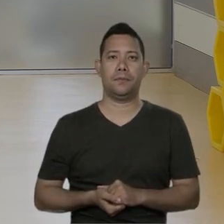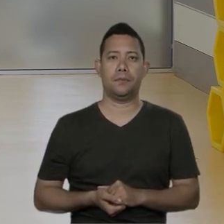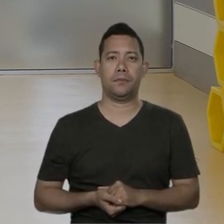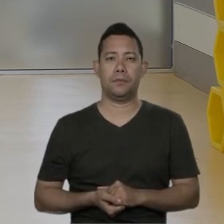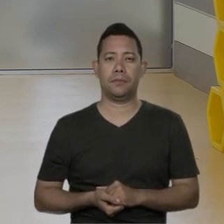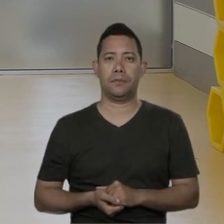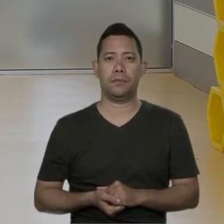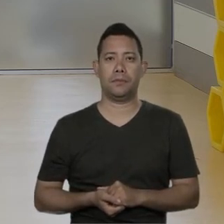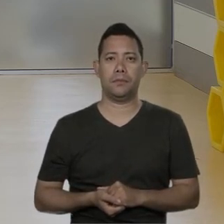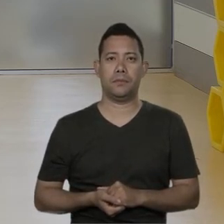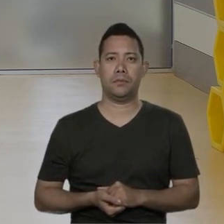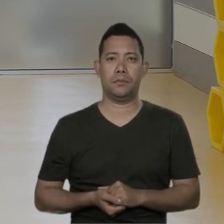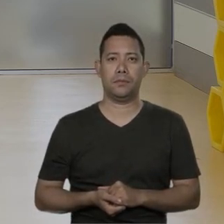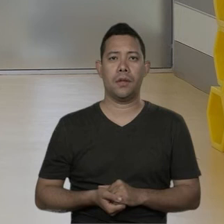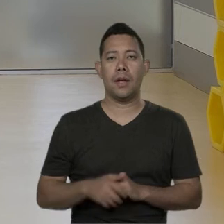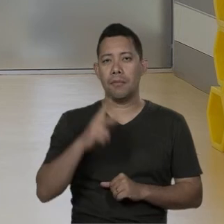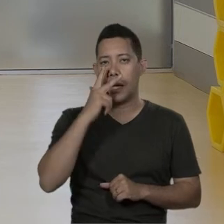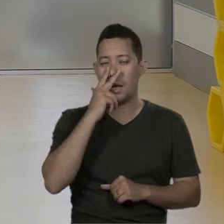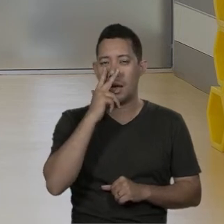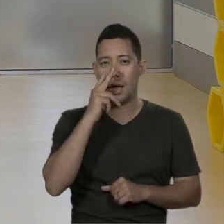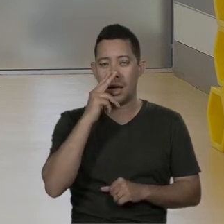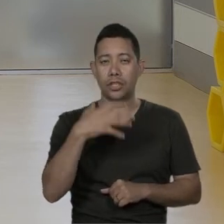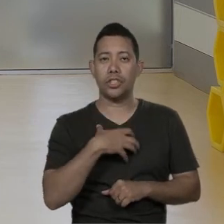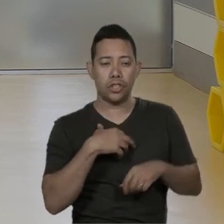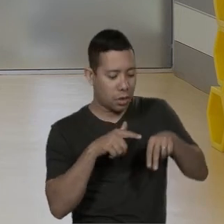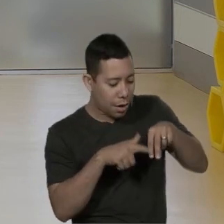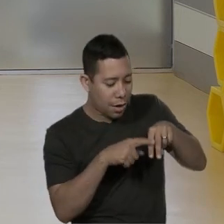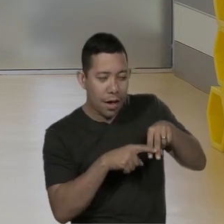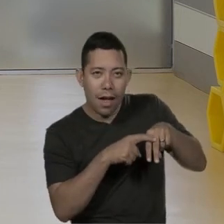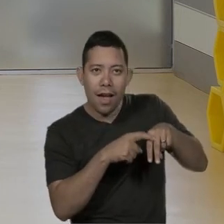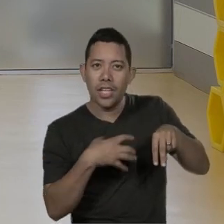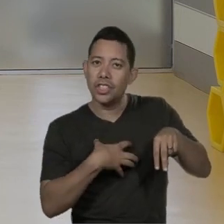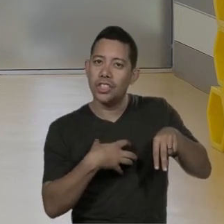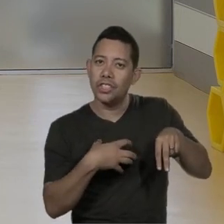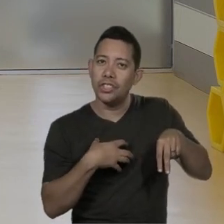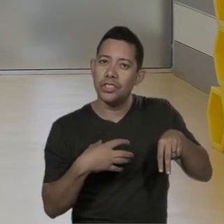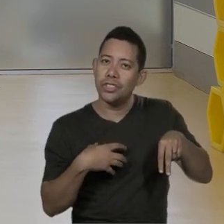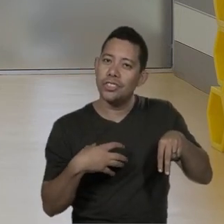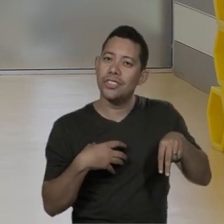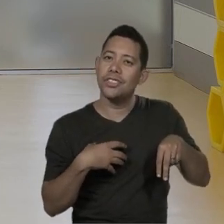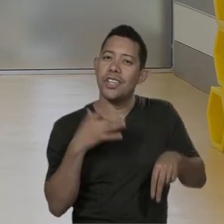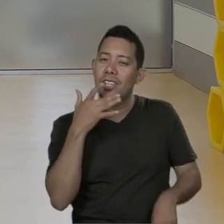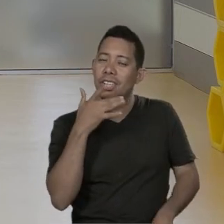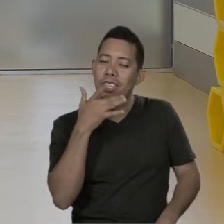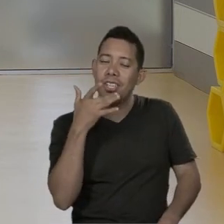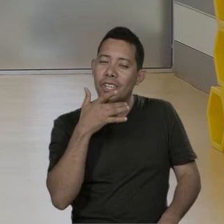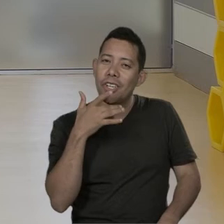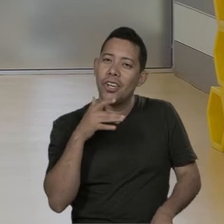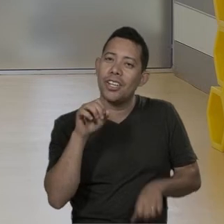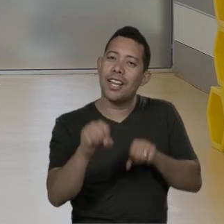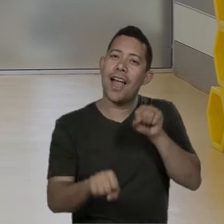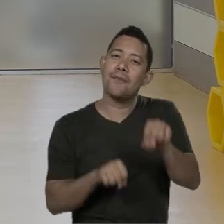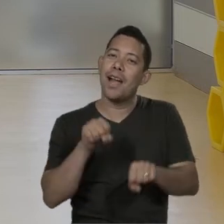Aí, vai sentindo suas pernas retornarem aquela sensação gostosa, né? De